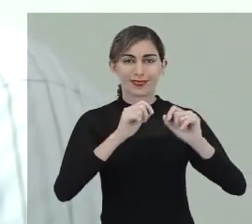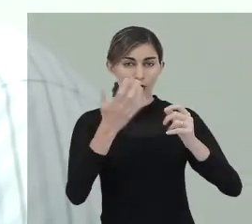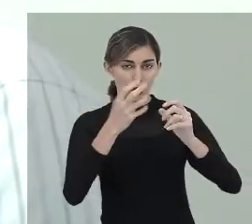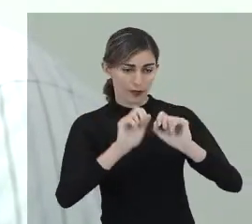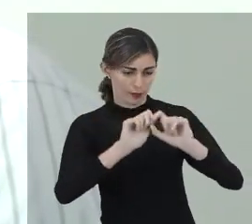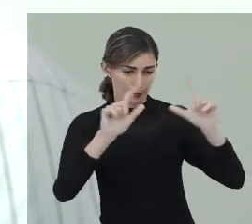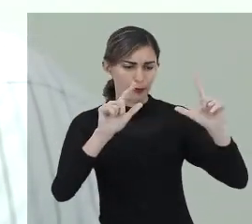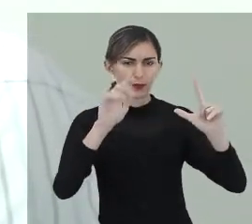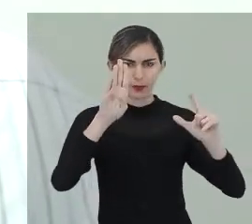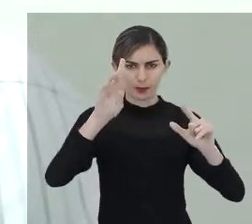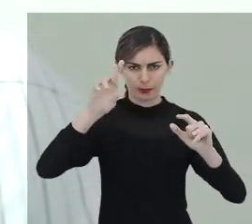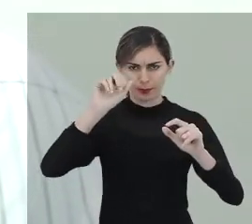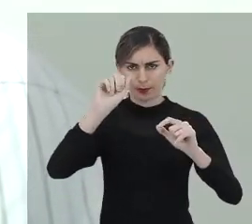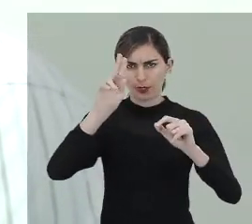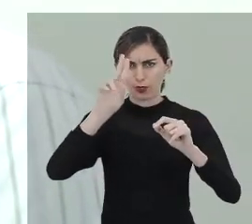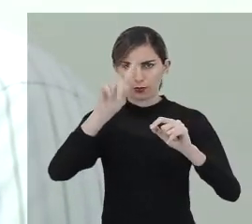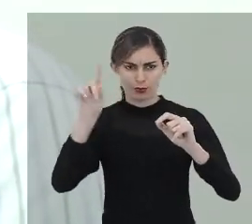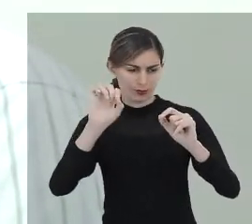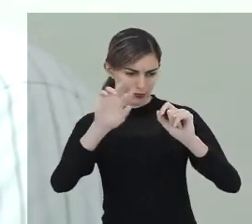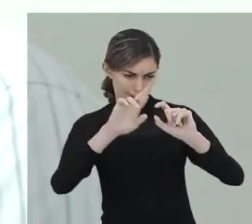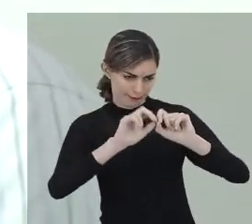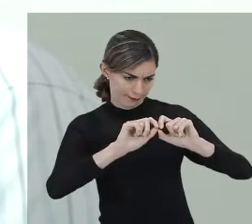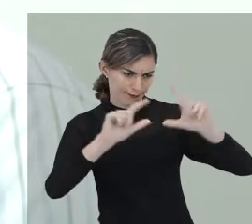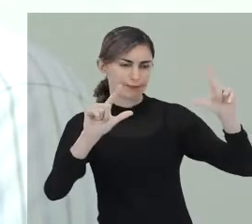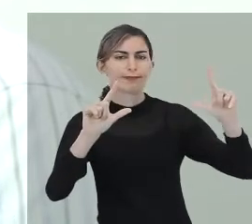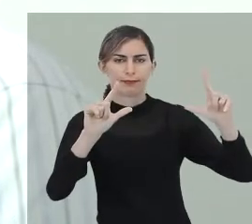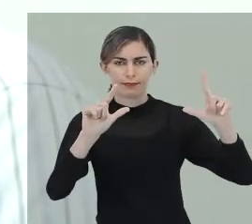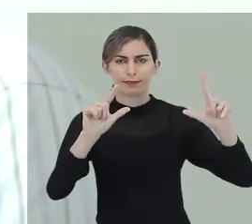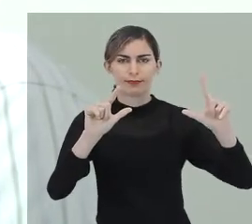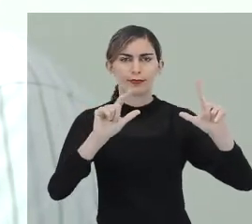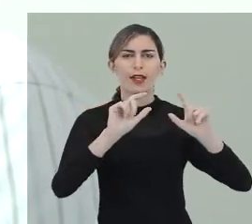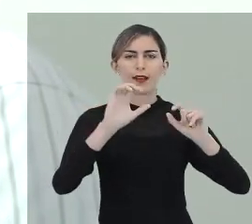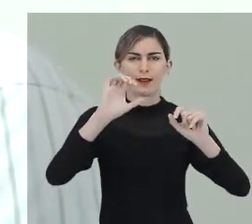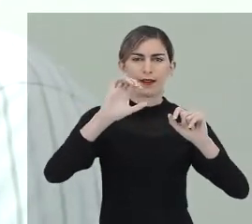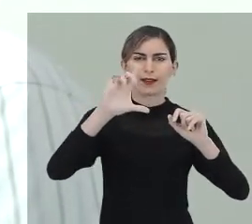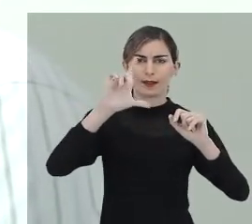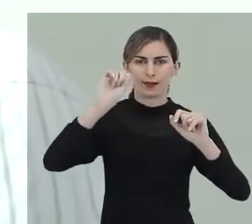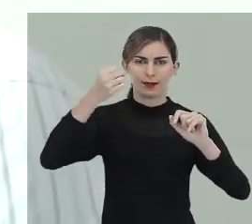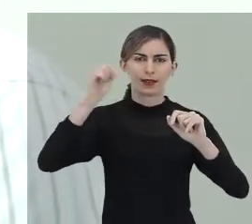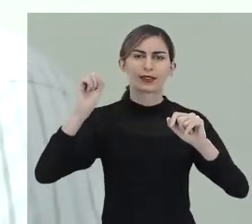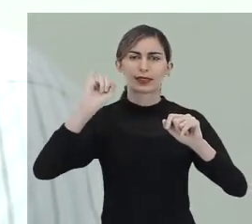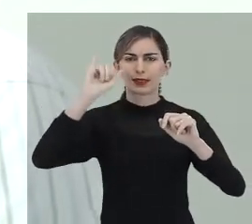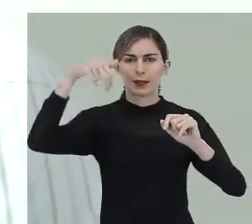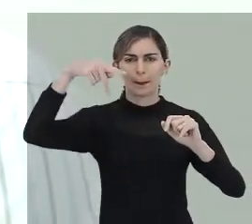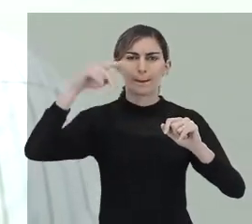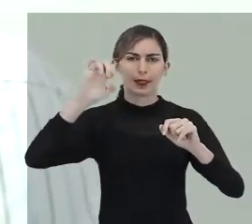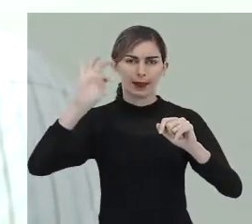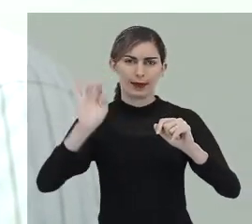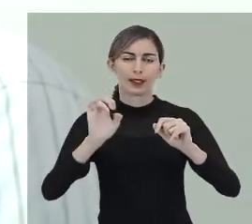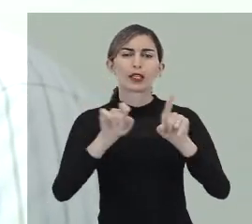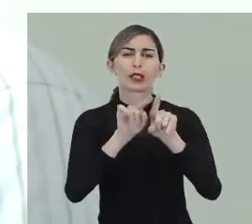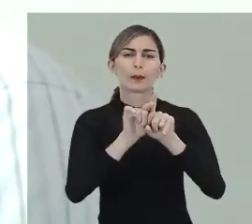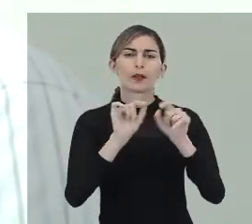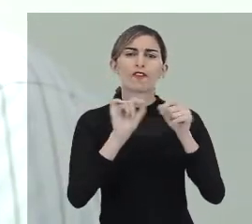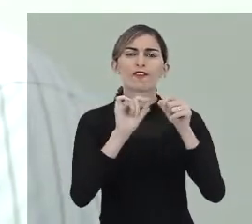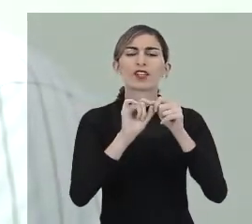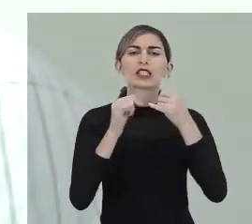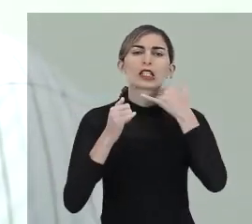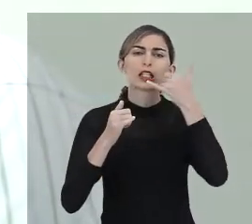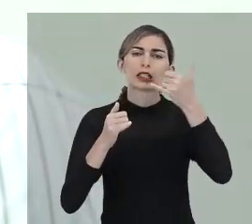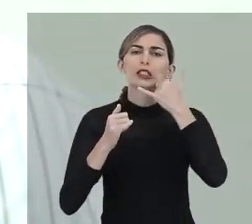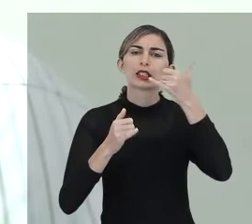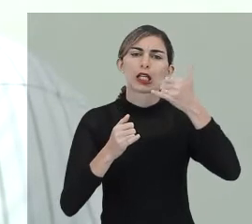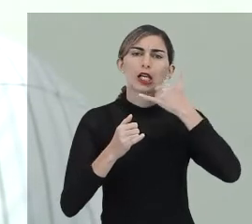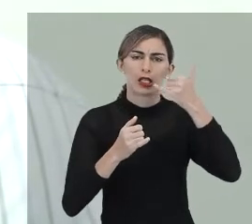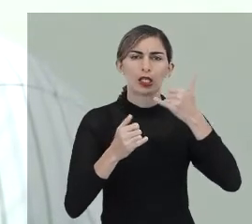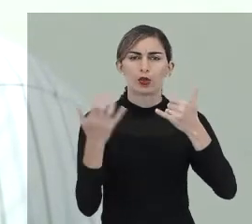aplicação você quer abrir o browser, certo? Então, para isso, você vai usar a classe Intent e para fazer uma ligação também. Imagine que